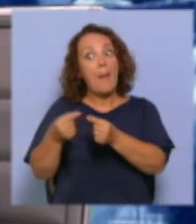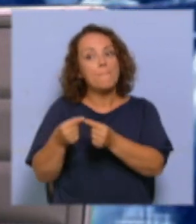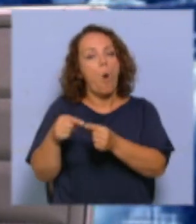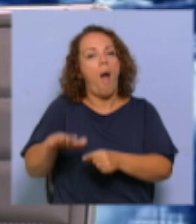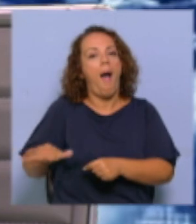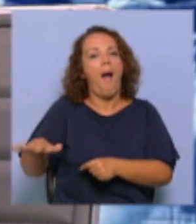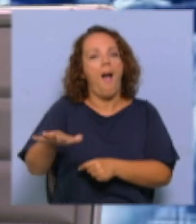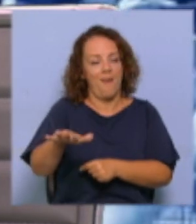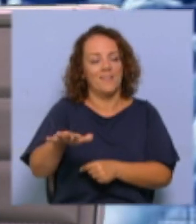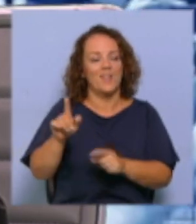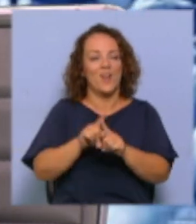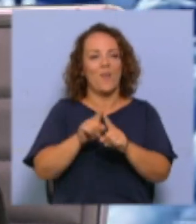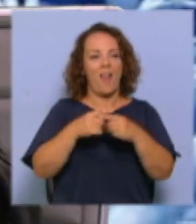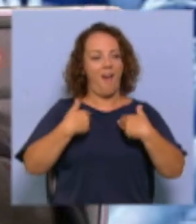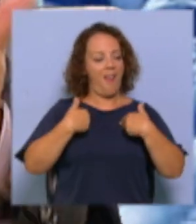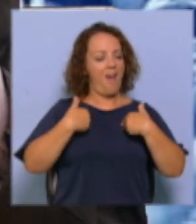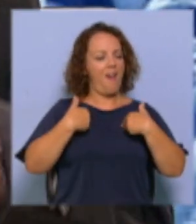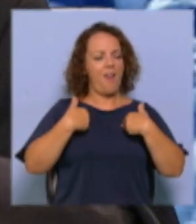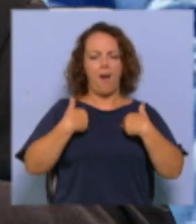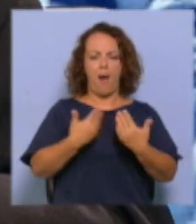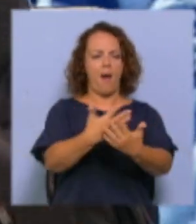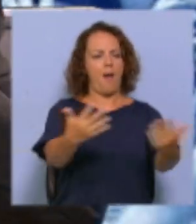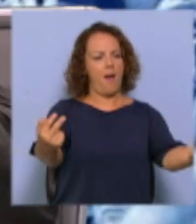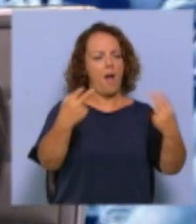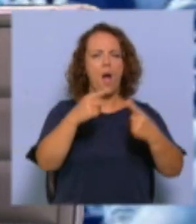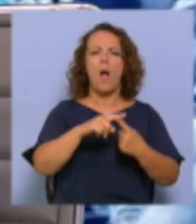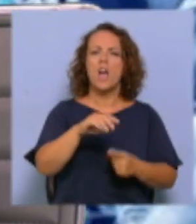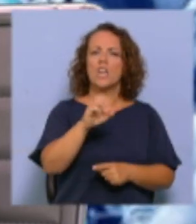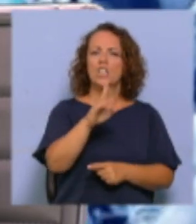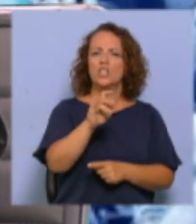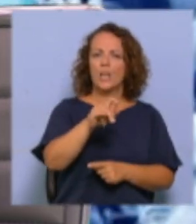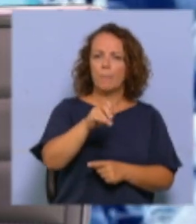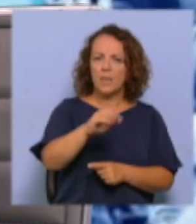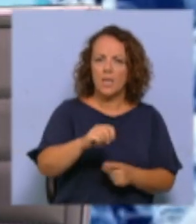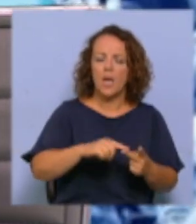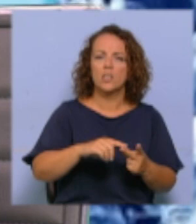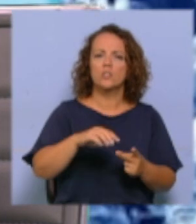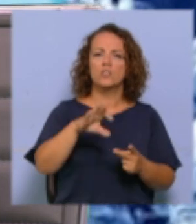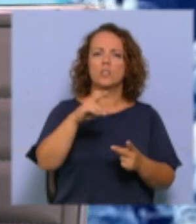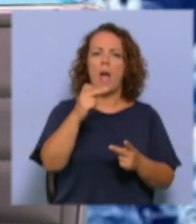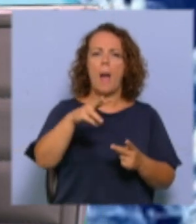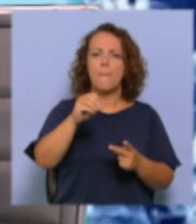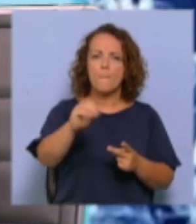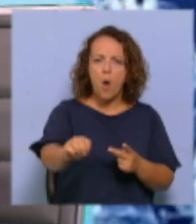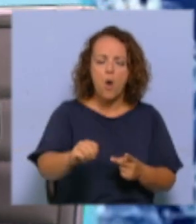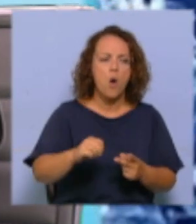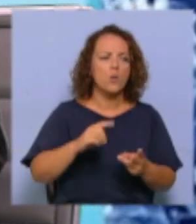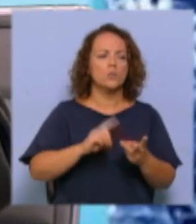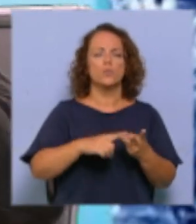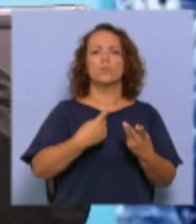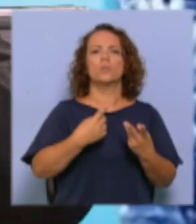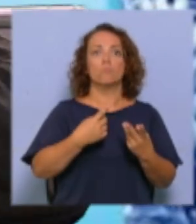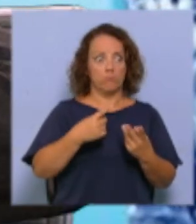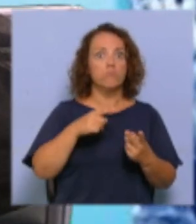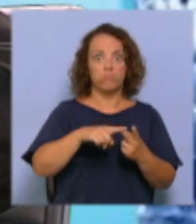deixa encontrar. É um grito que percorre Oséias, Isaías, Jeremias, Amós. Amós que teve uma